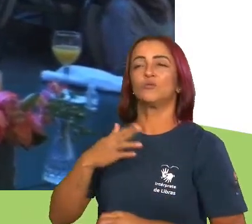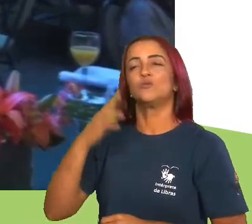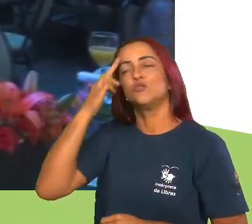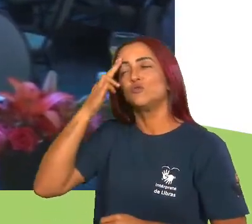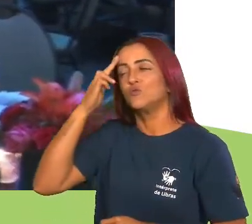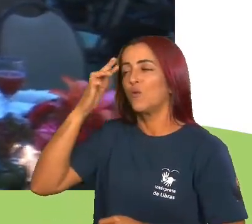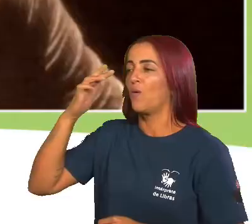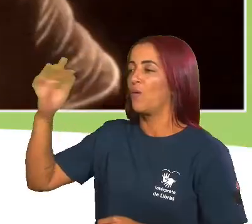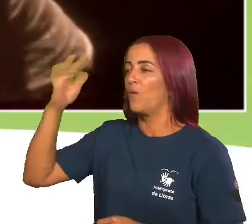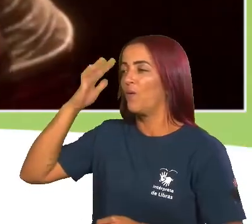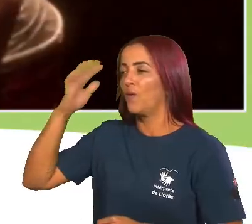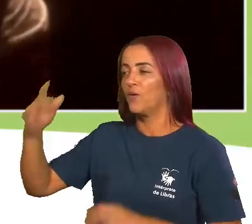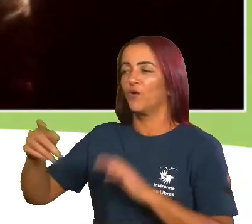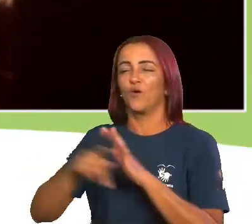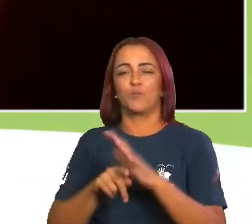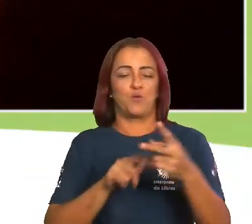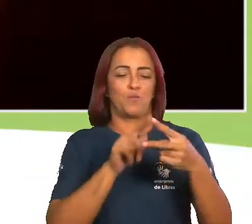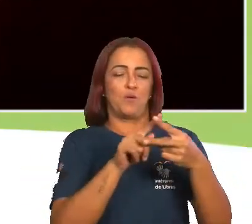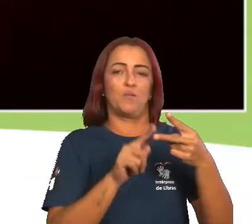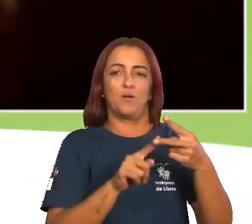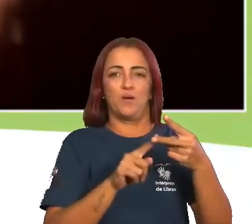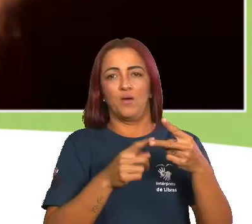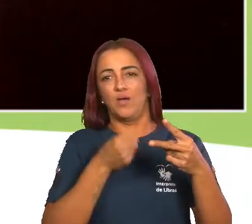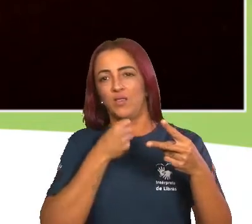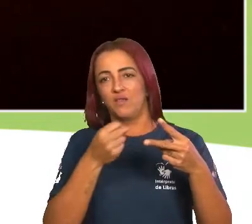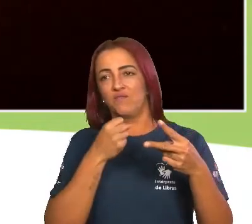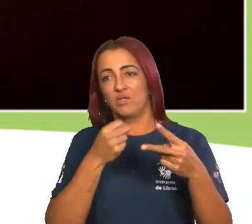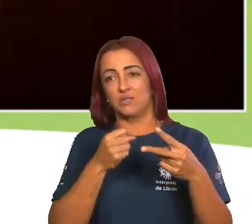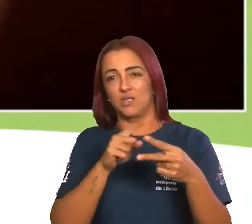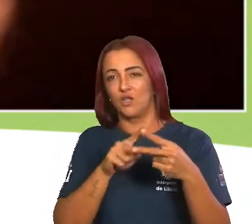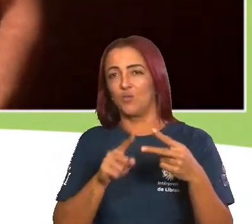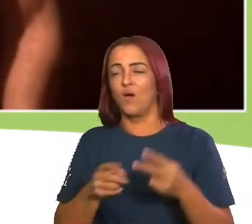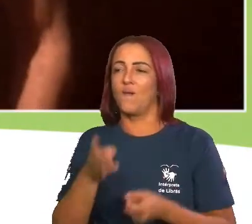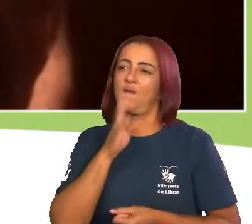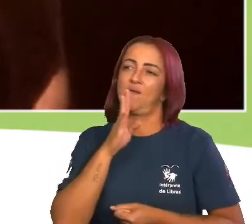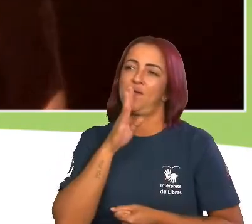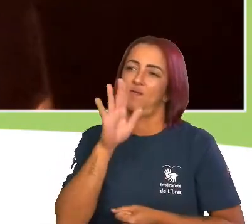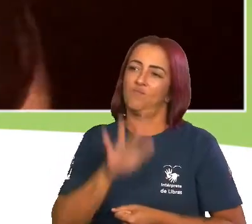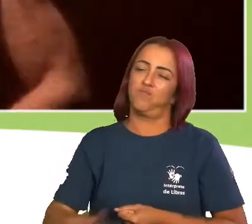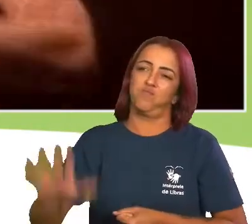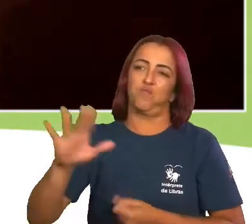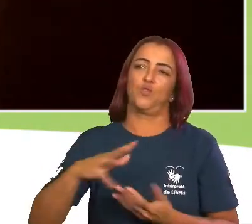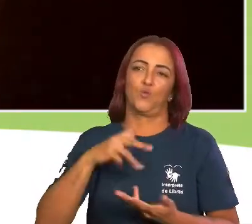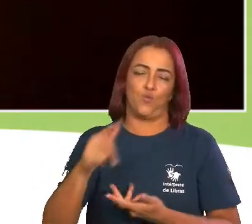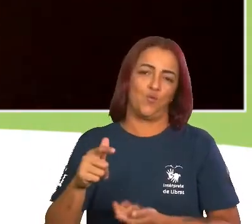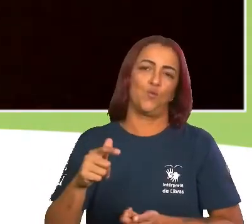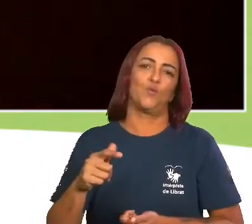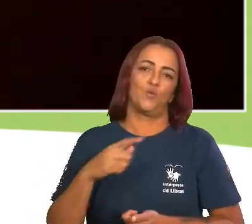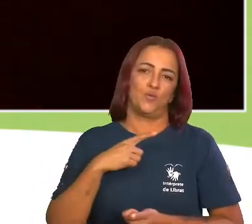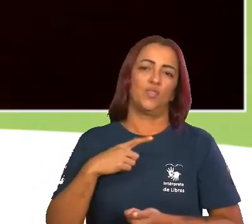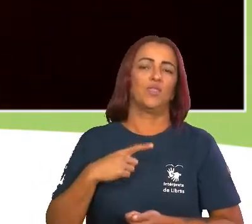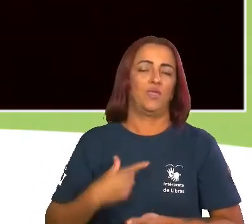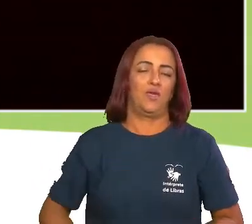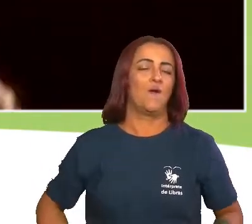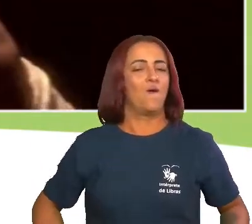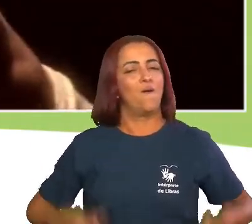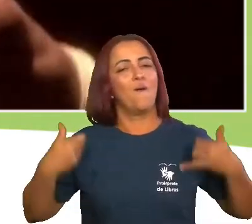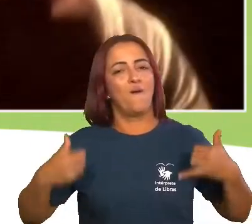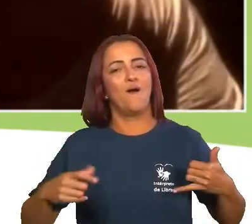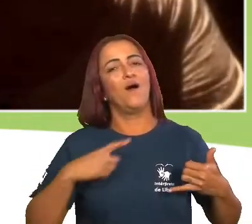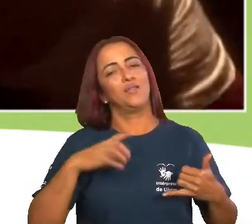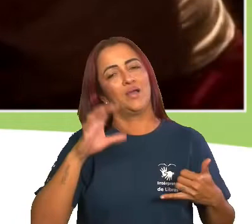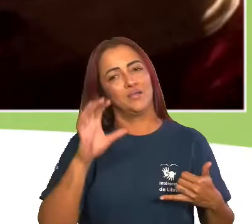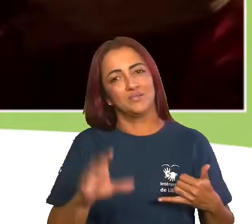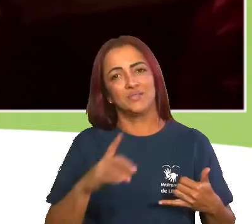jornalista. Reuni em uma entrevista exclusiva duas feras conhecidas internacionalmente. E olha, eu vou ter a honra de ter